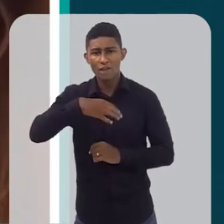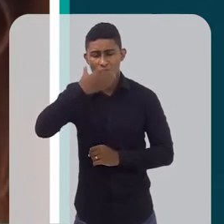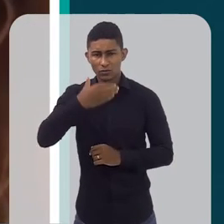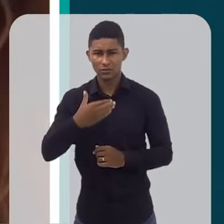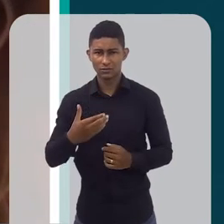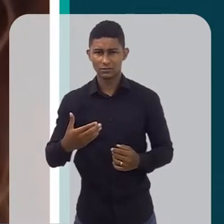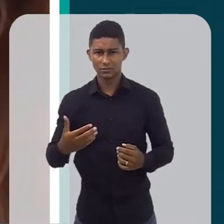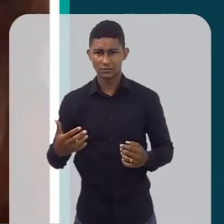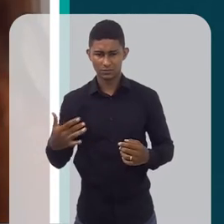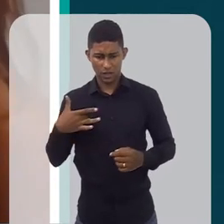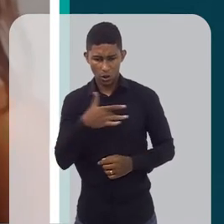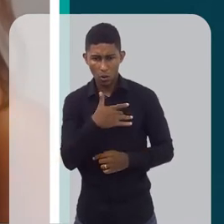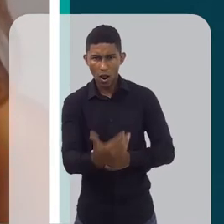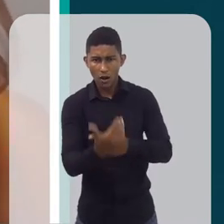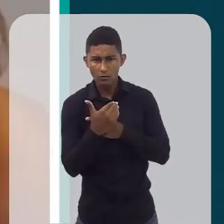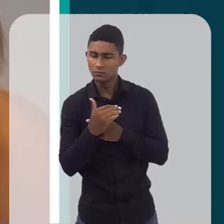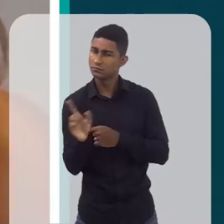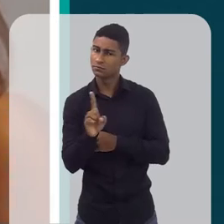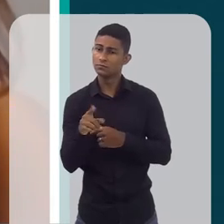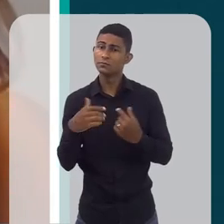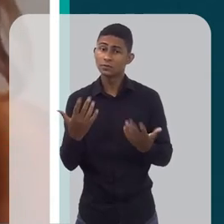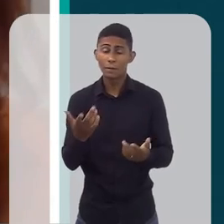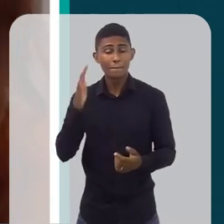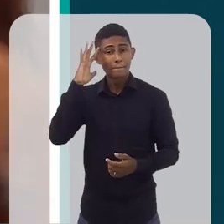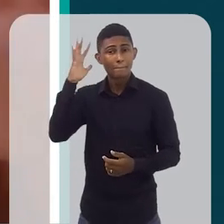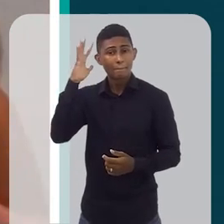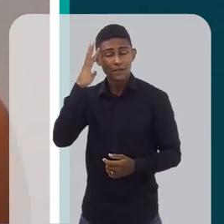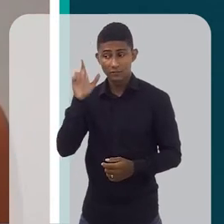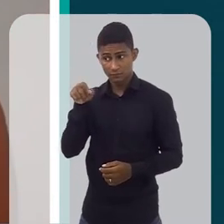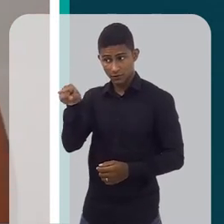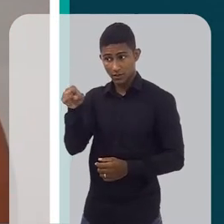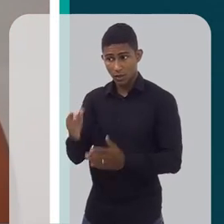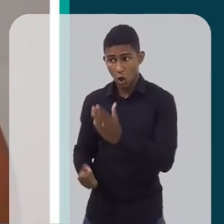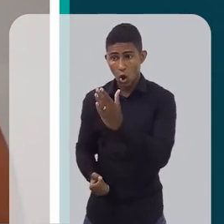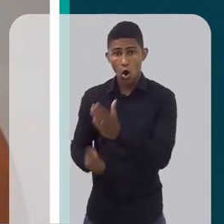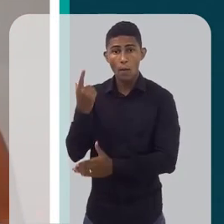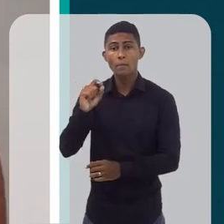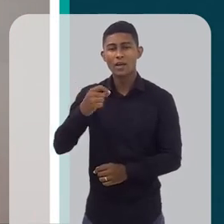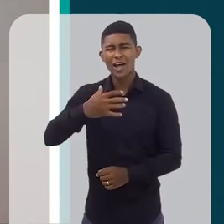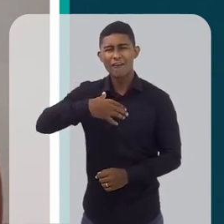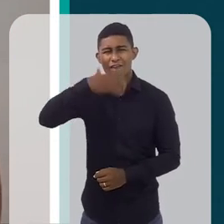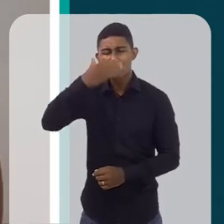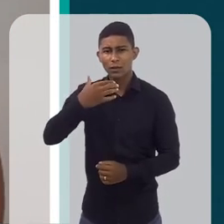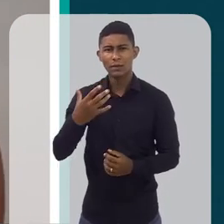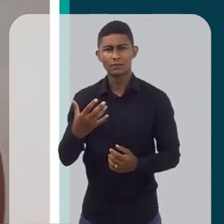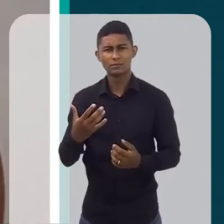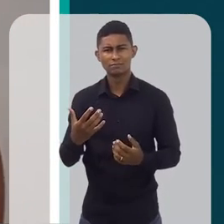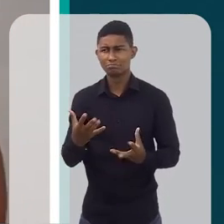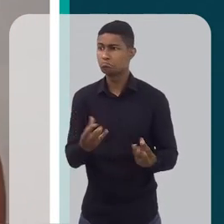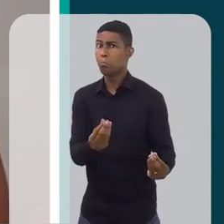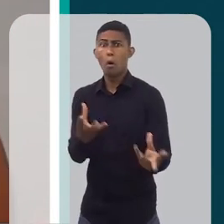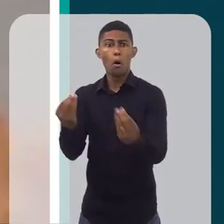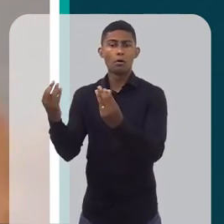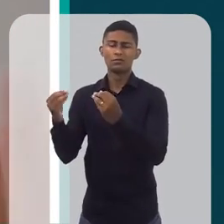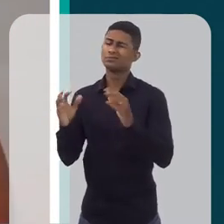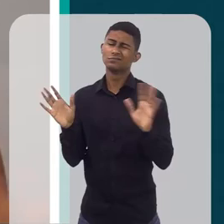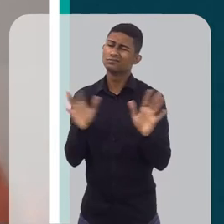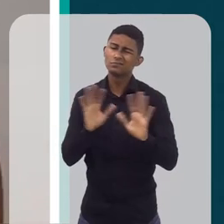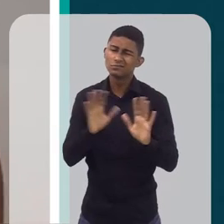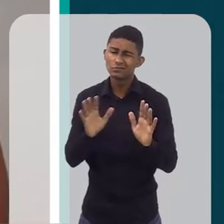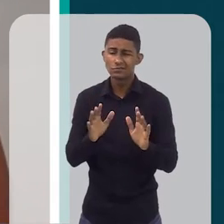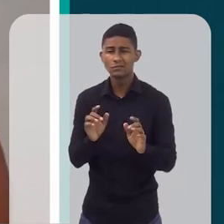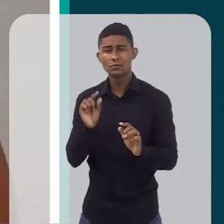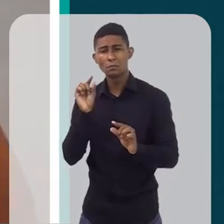também não é saudável. Então, se você conseguir comprar fruta, deixar, e não precisa ser uma grande quantidade, né? Porque tudo